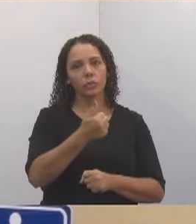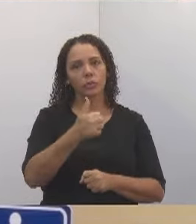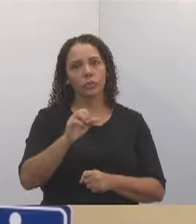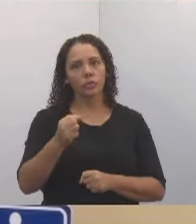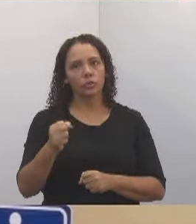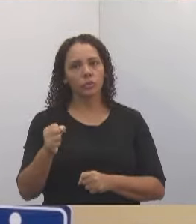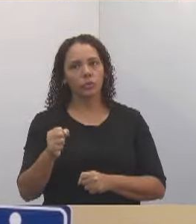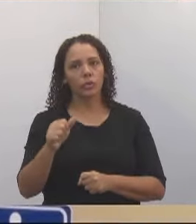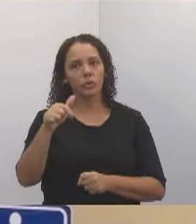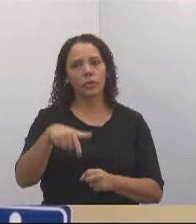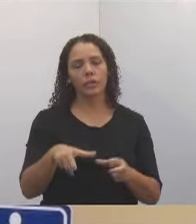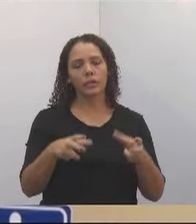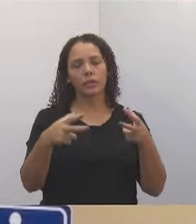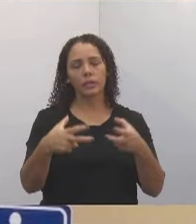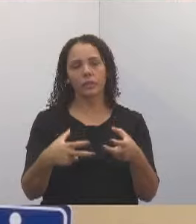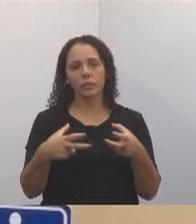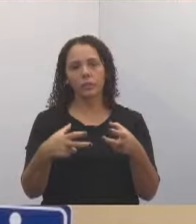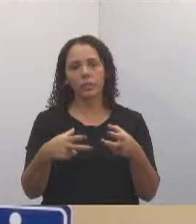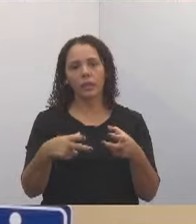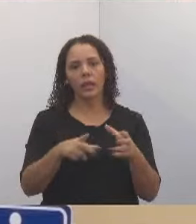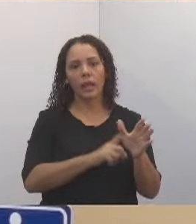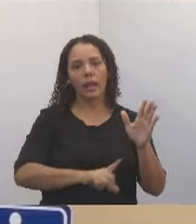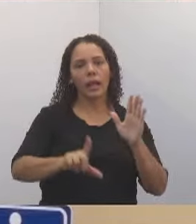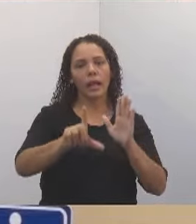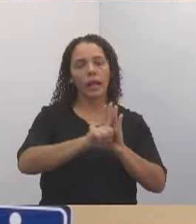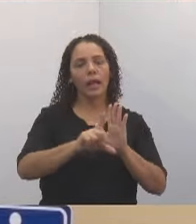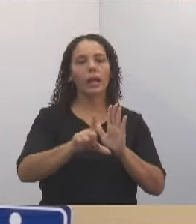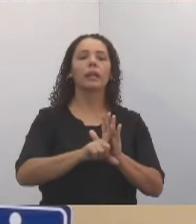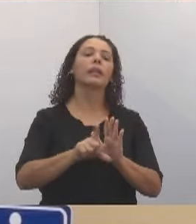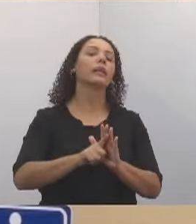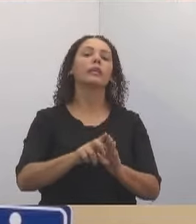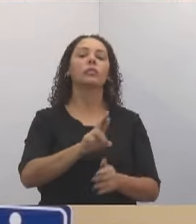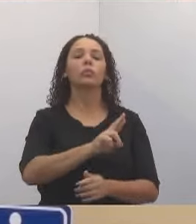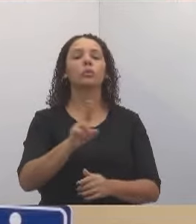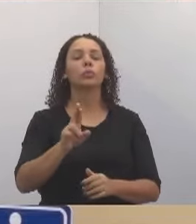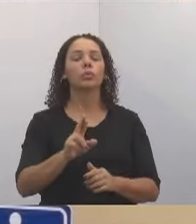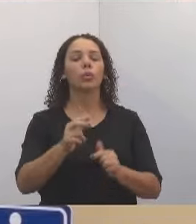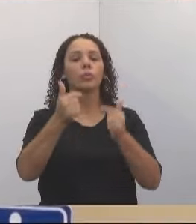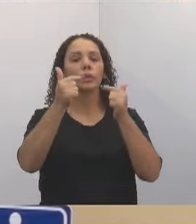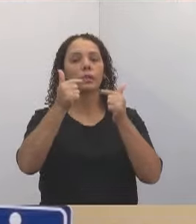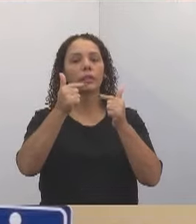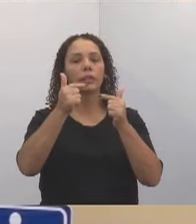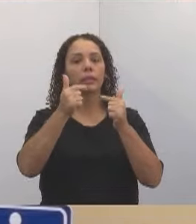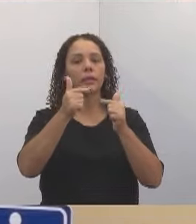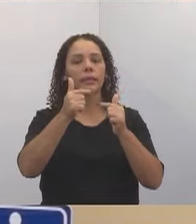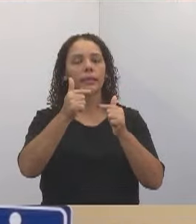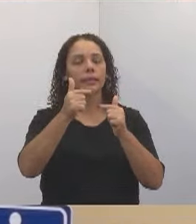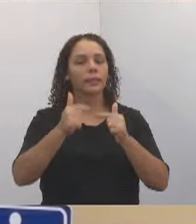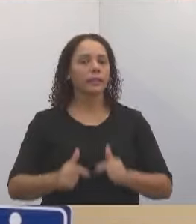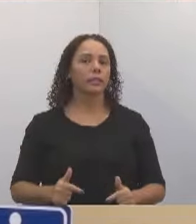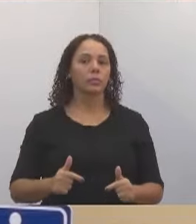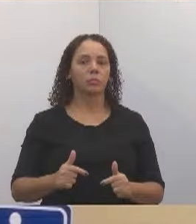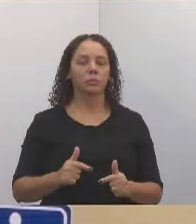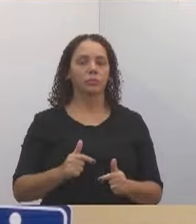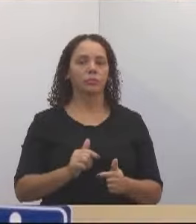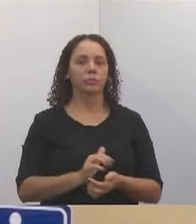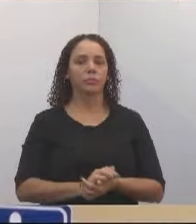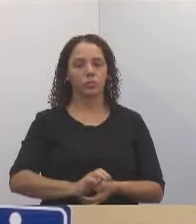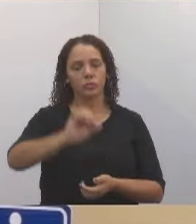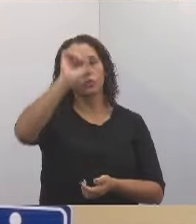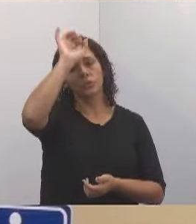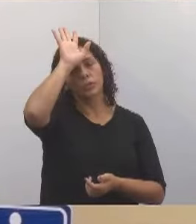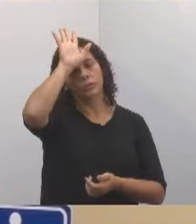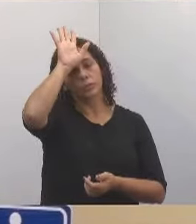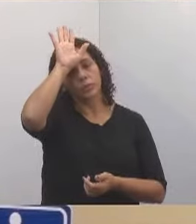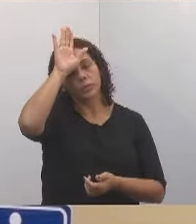2018, aqui nessa casa, a Lei da Ficha Limpa, do Dr. Rodrigo Salomão. E agora